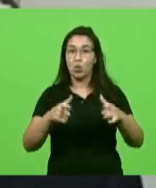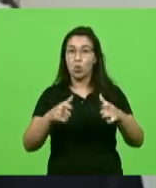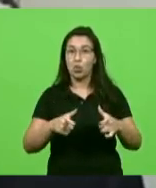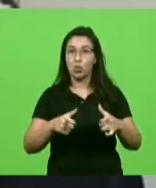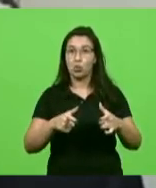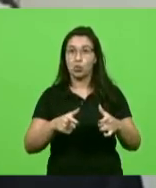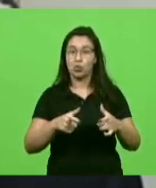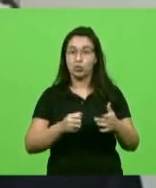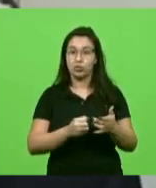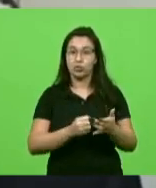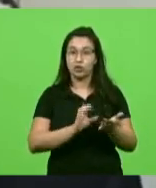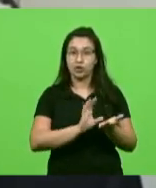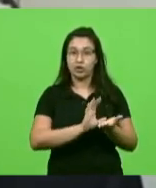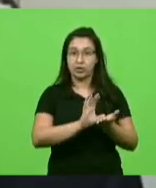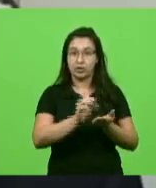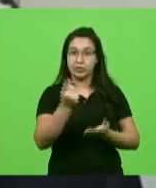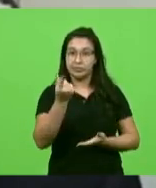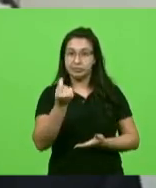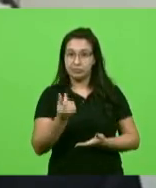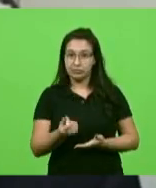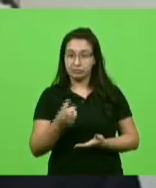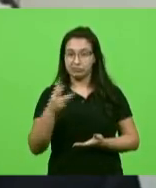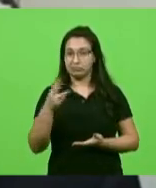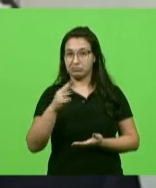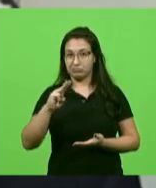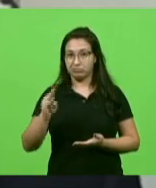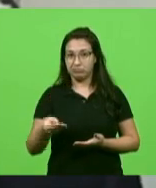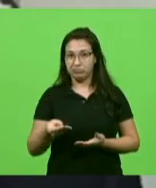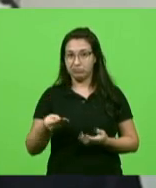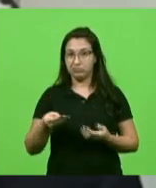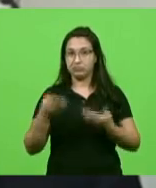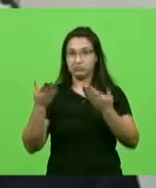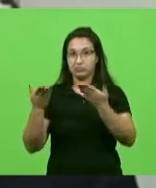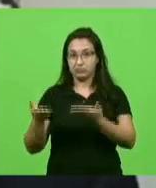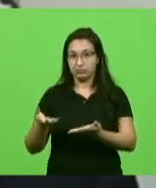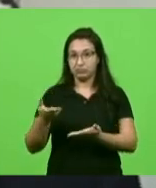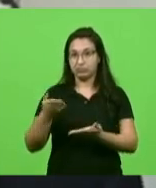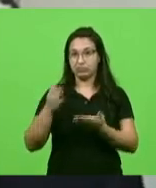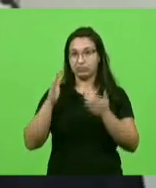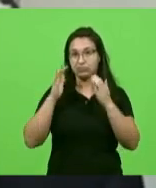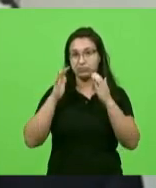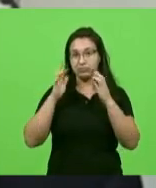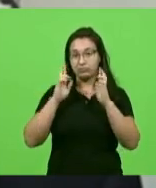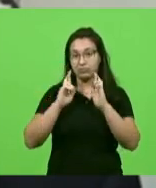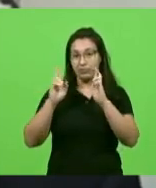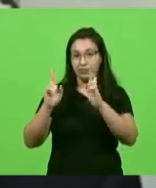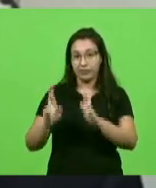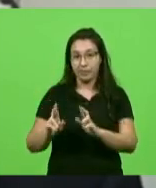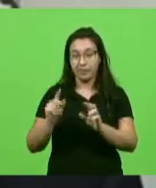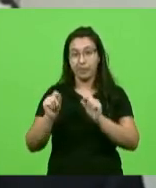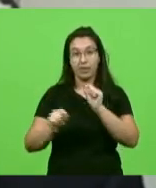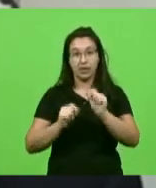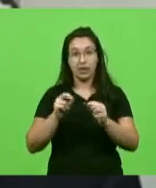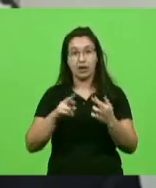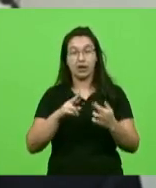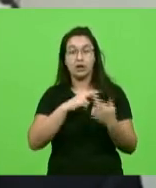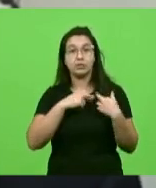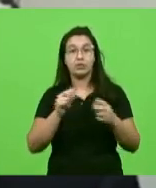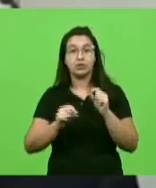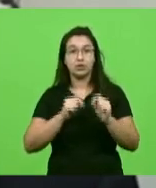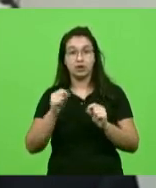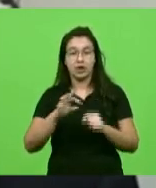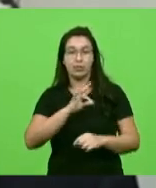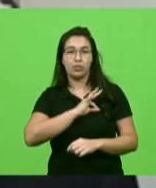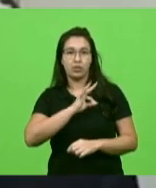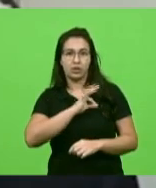dos da compra dos respiradores Cabe à polícia o Ministério Público EA nós como representantes também seguimos